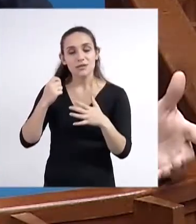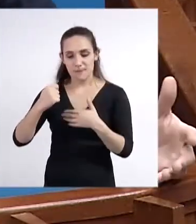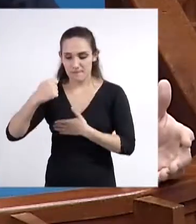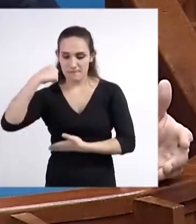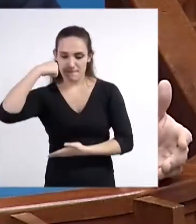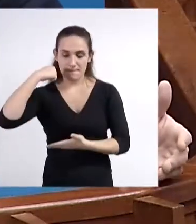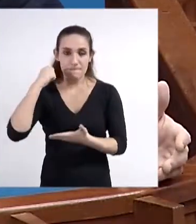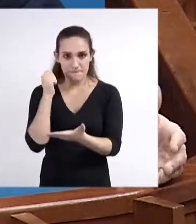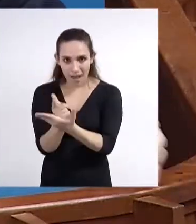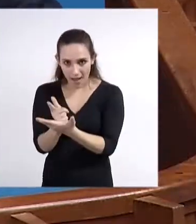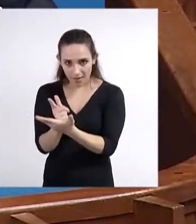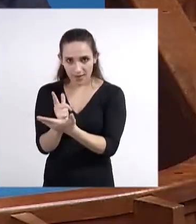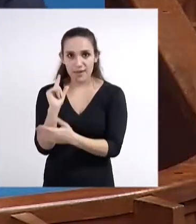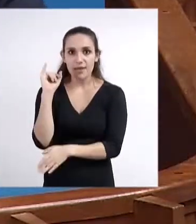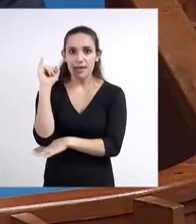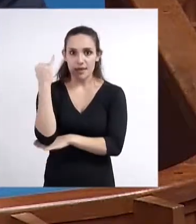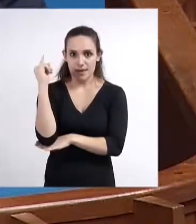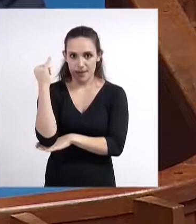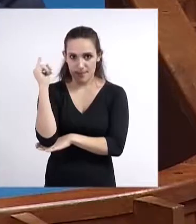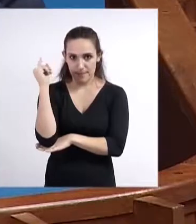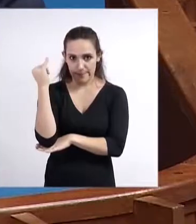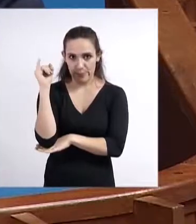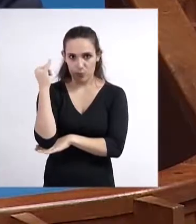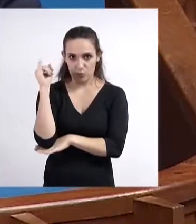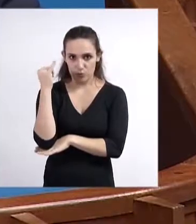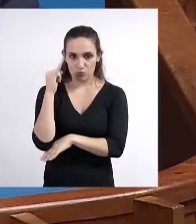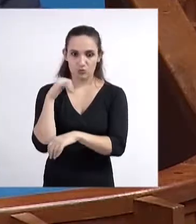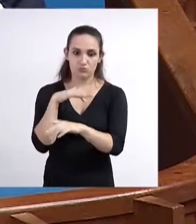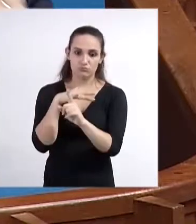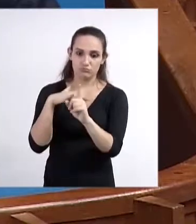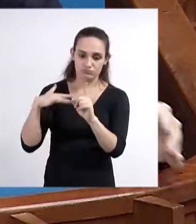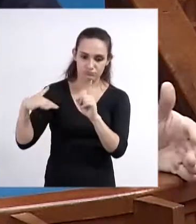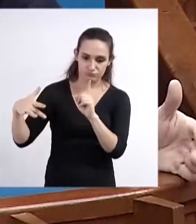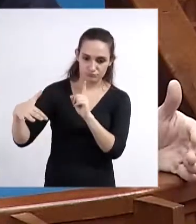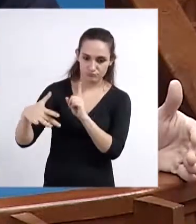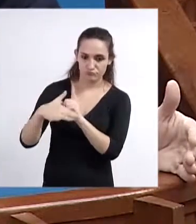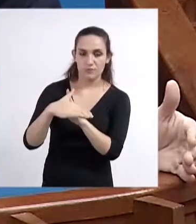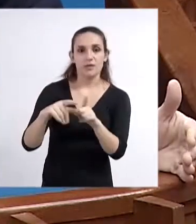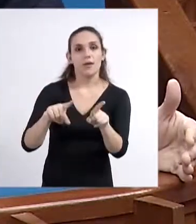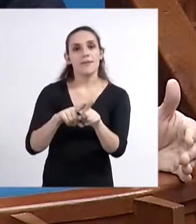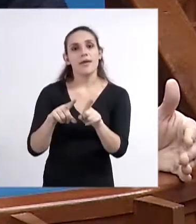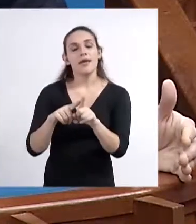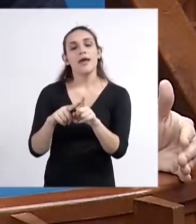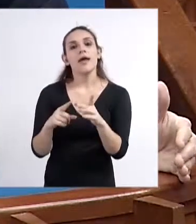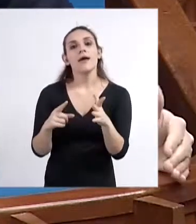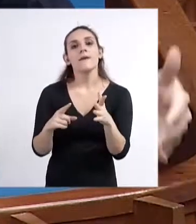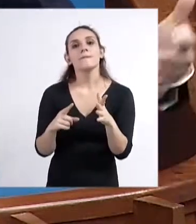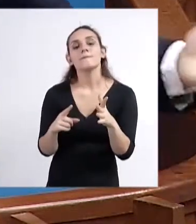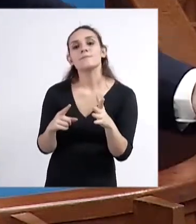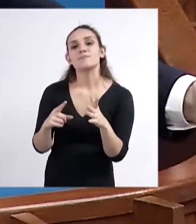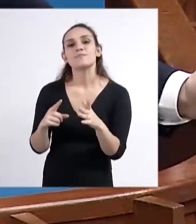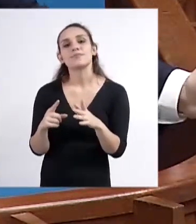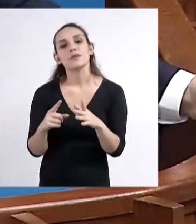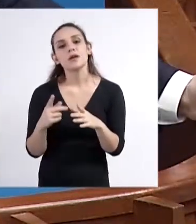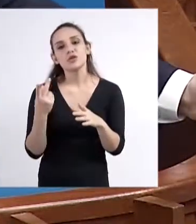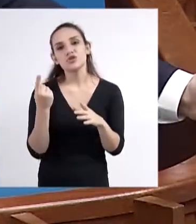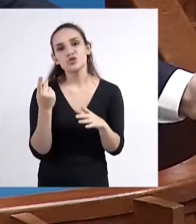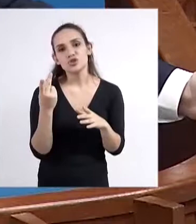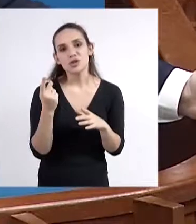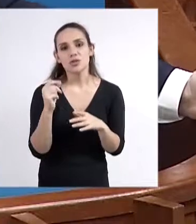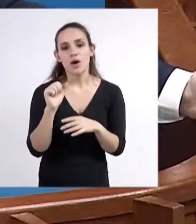os recursos de compensação ambiental, os recursos também da